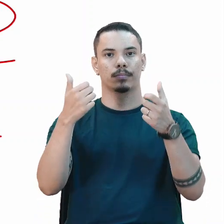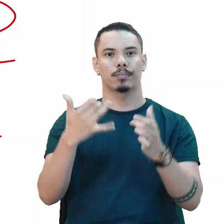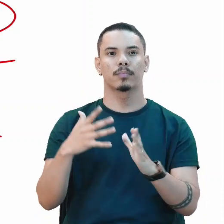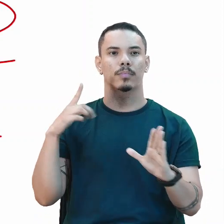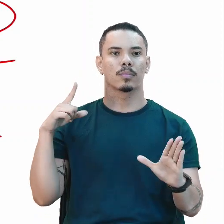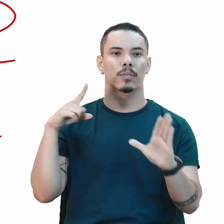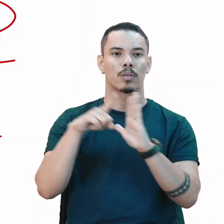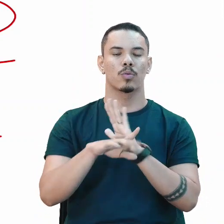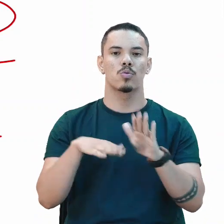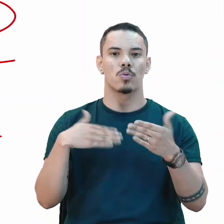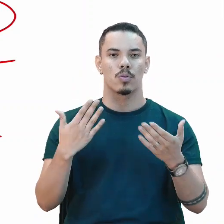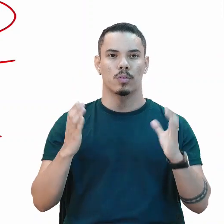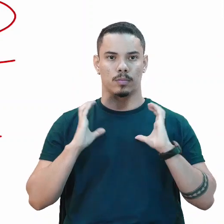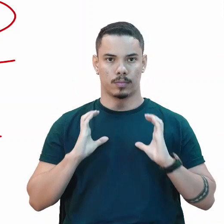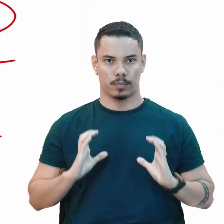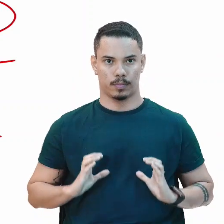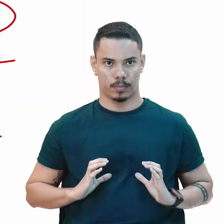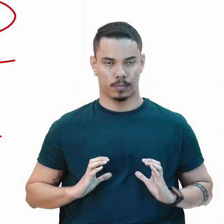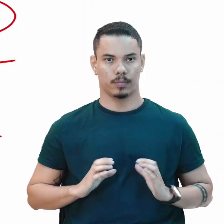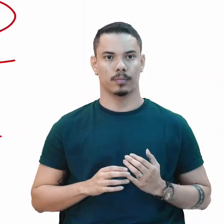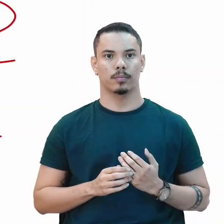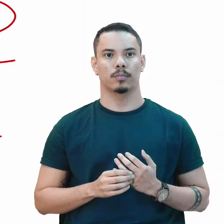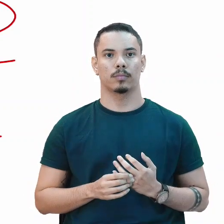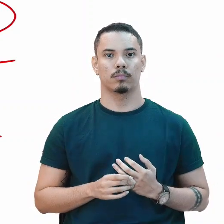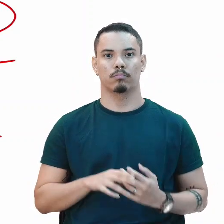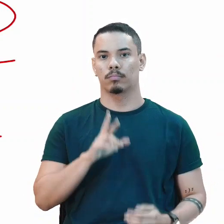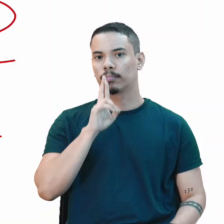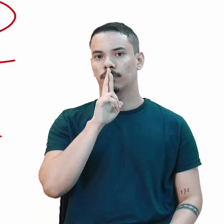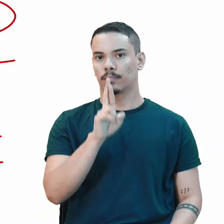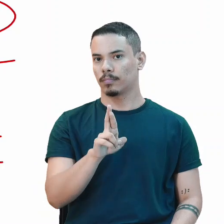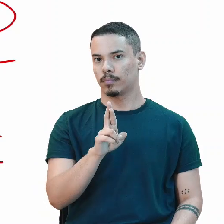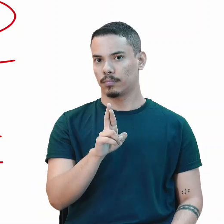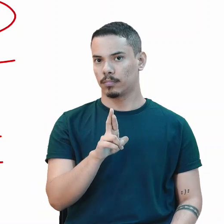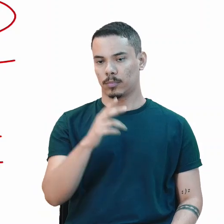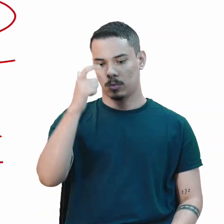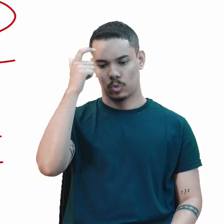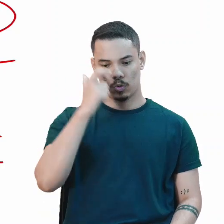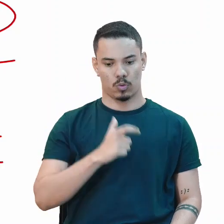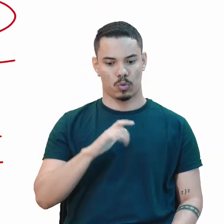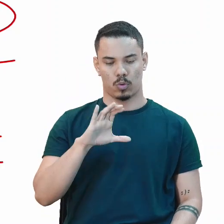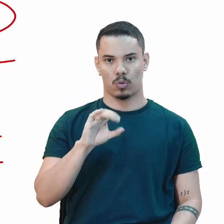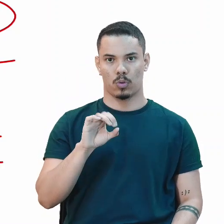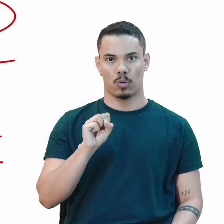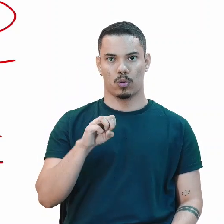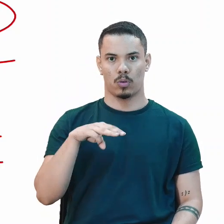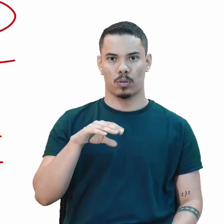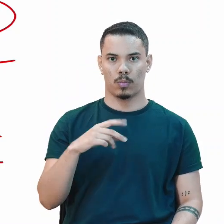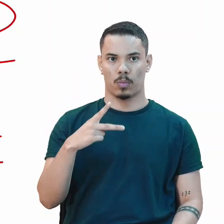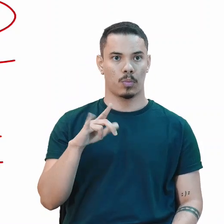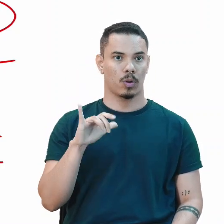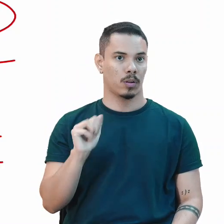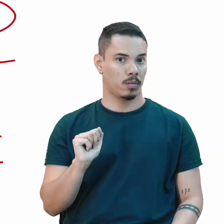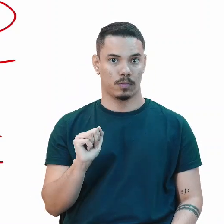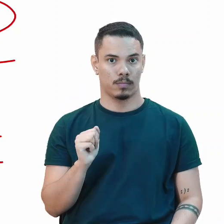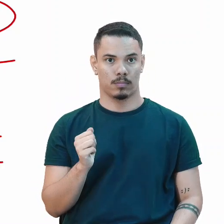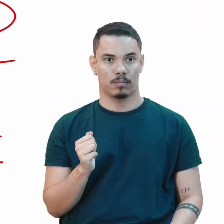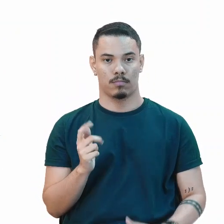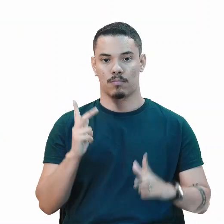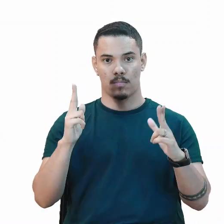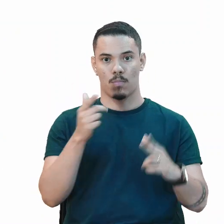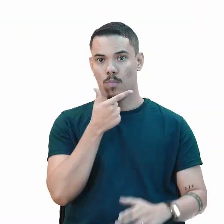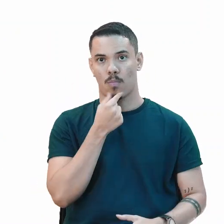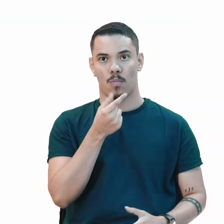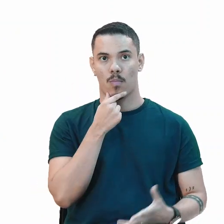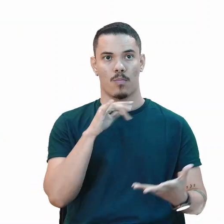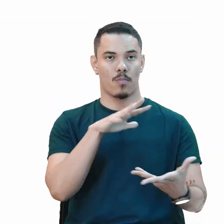era a sua cidadania, ele simplesmente respondeu: sou cosmopolita, ou seja, um cidadão do mundo.